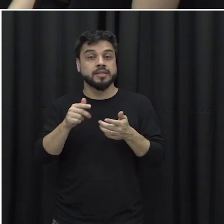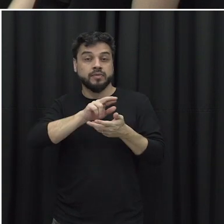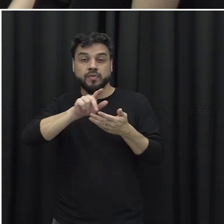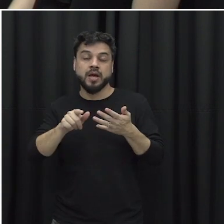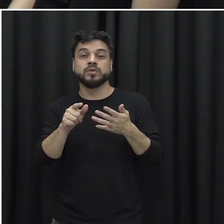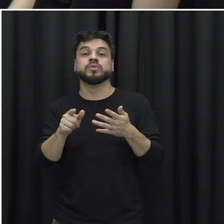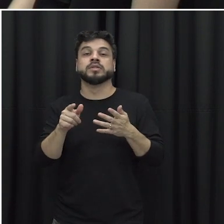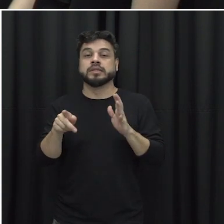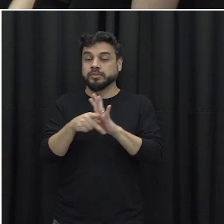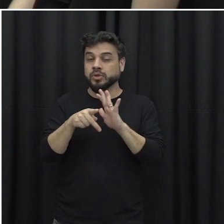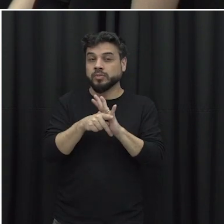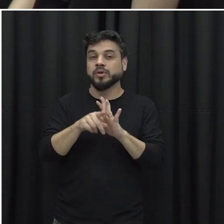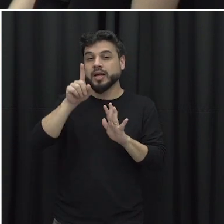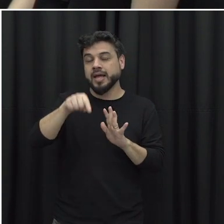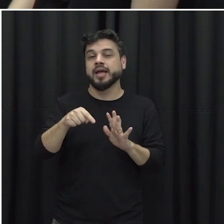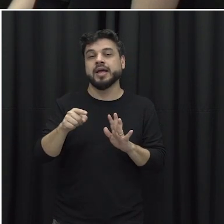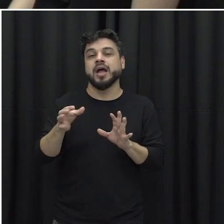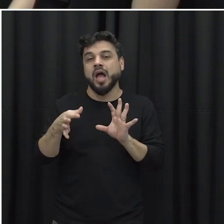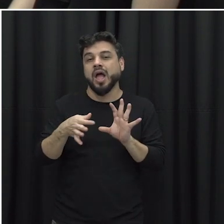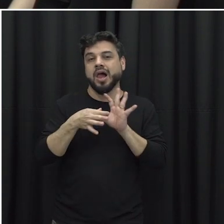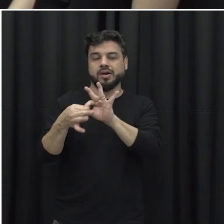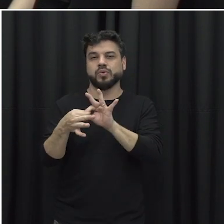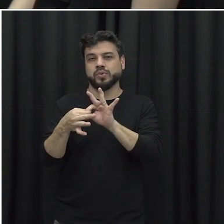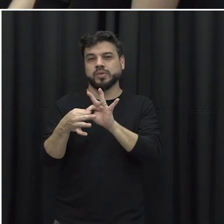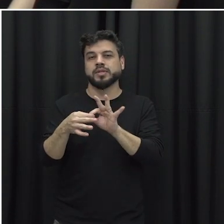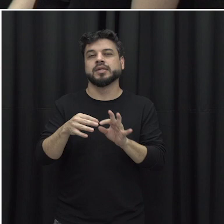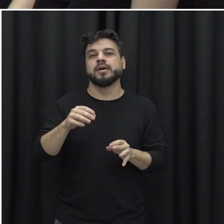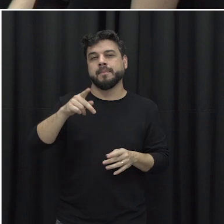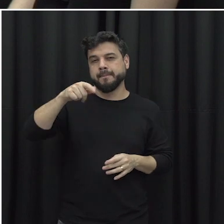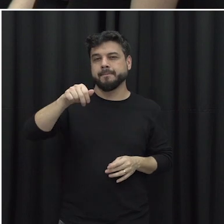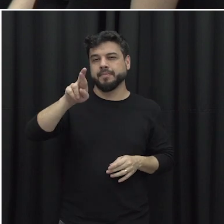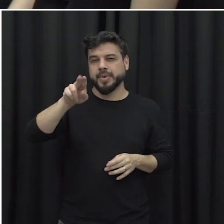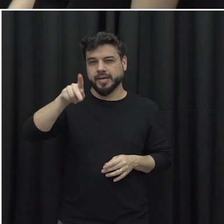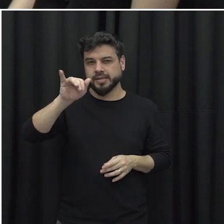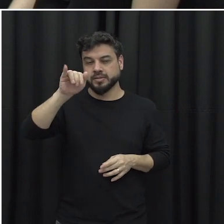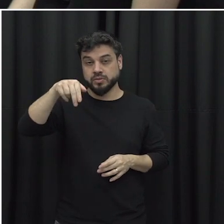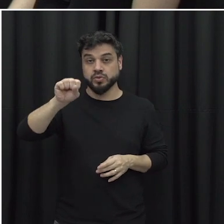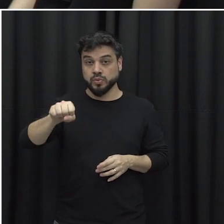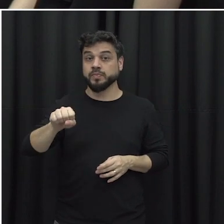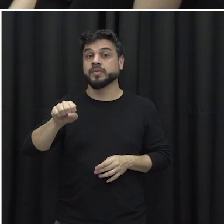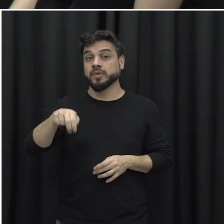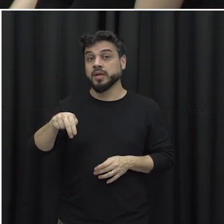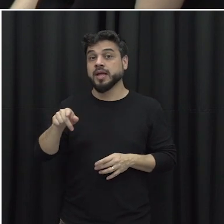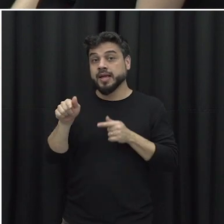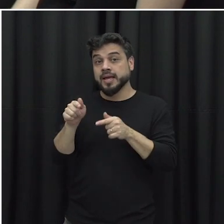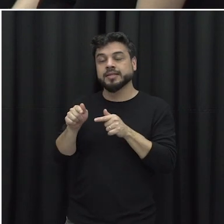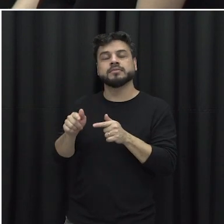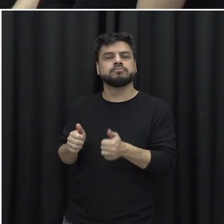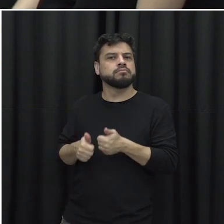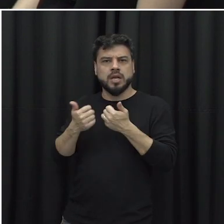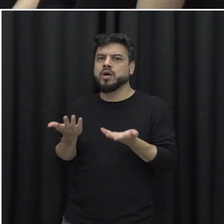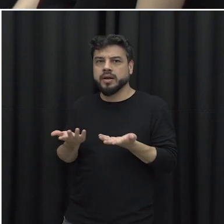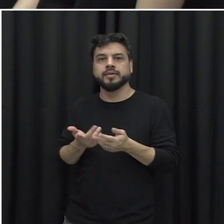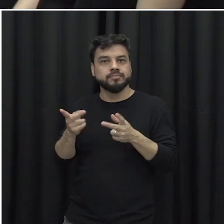não são sintomas motores, mas são sintomas que aparecem na doença, e a gente percebe também essa melhora. Então, às vezes a gente